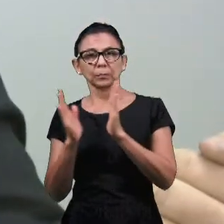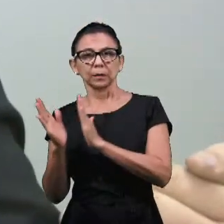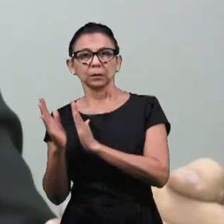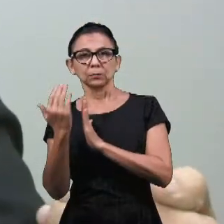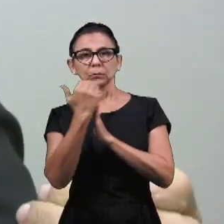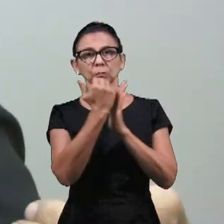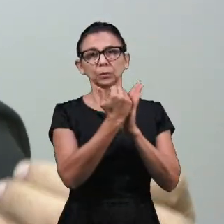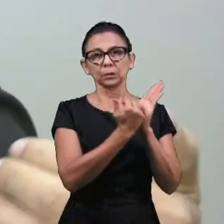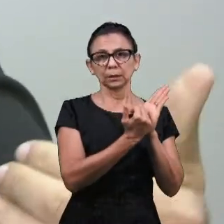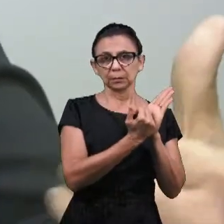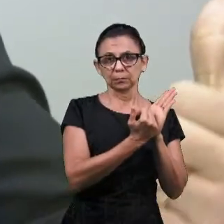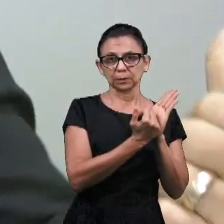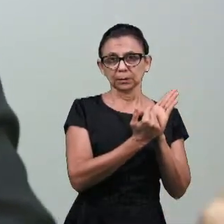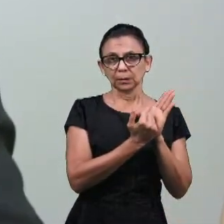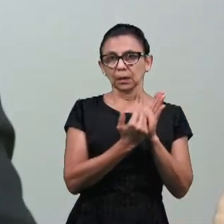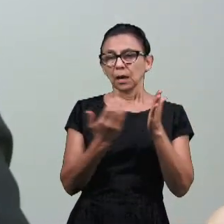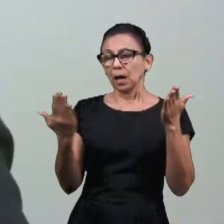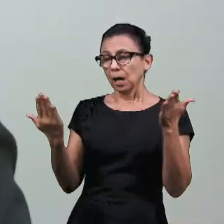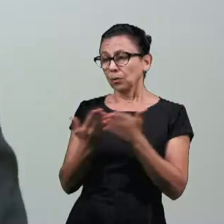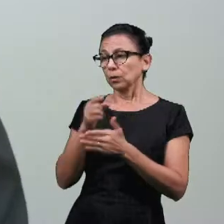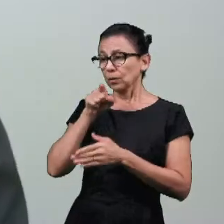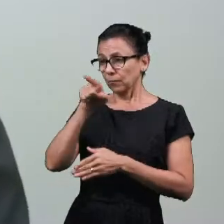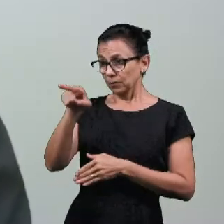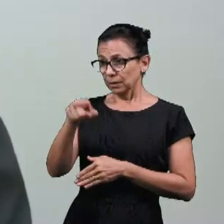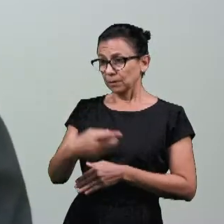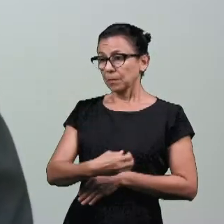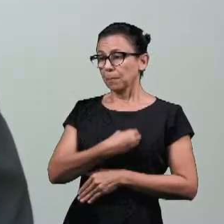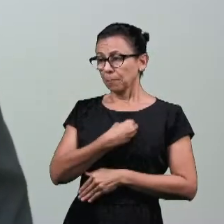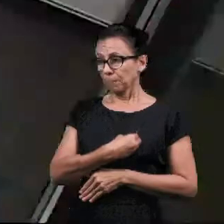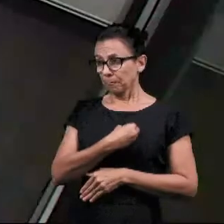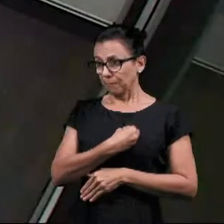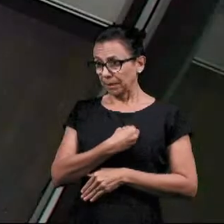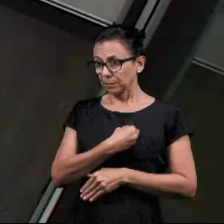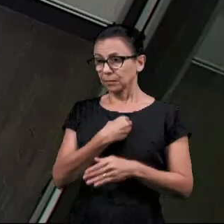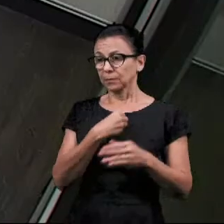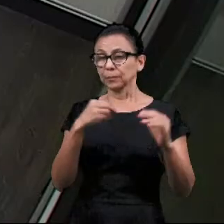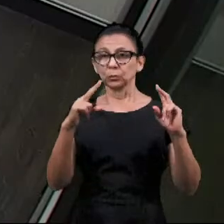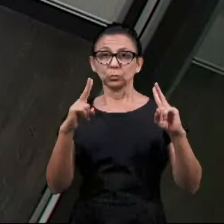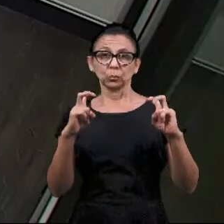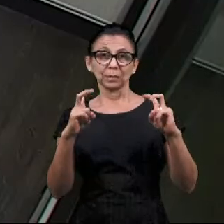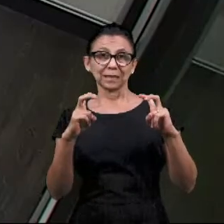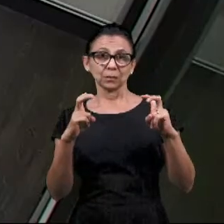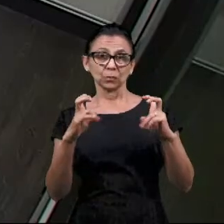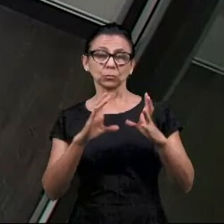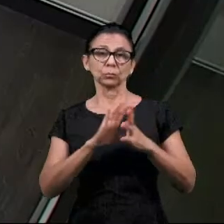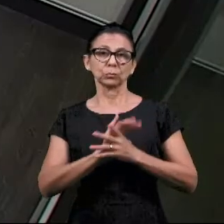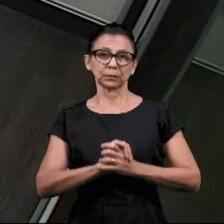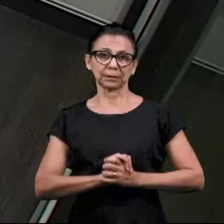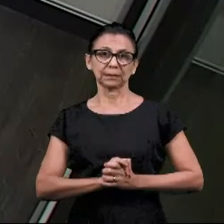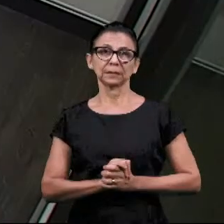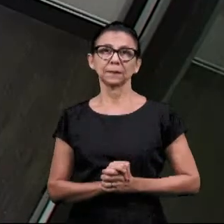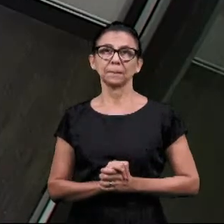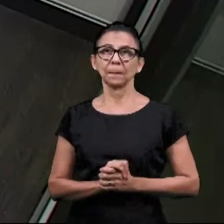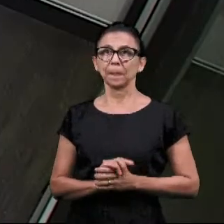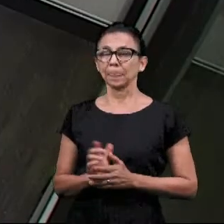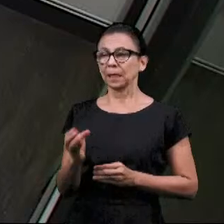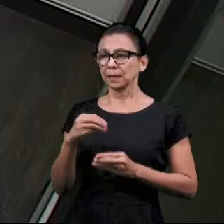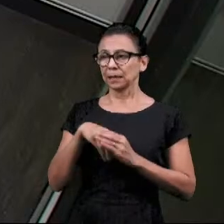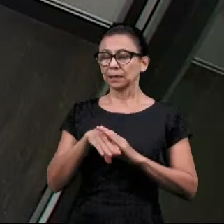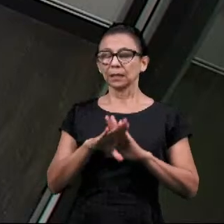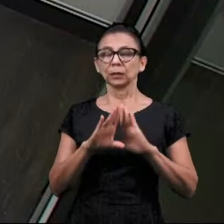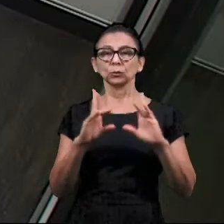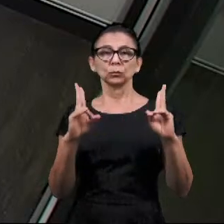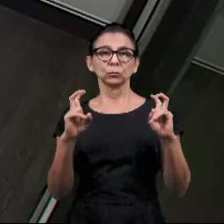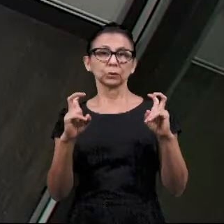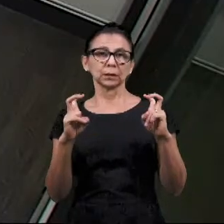está também, não só na abertura, mas também ali. Na verdade, não no programa, mas no quadro. No quadro. No quadro Lições do Manaim, que é o